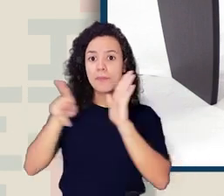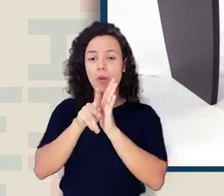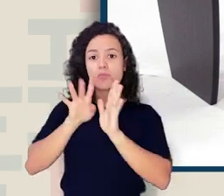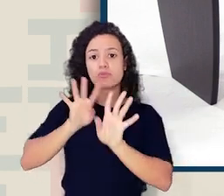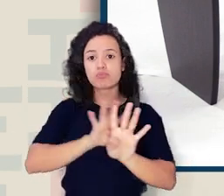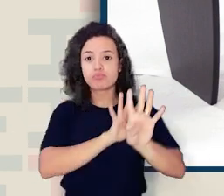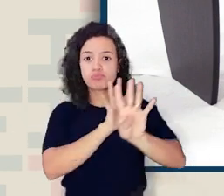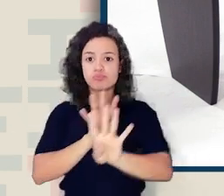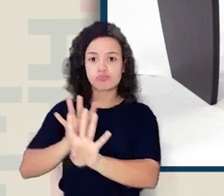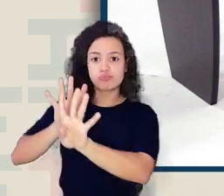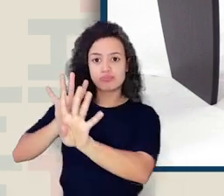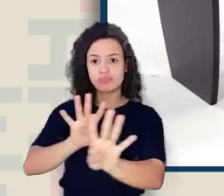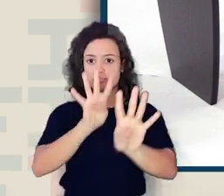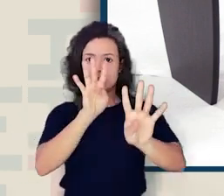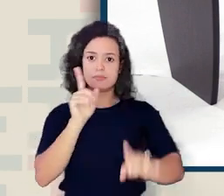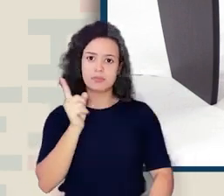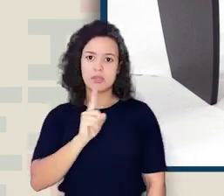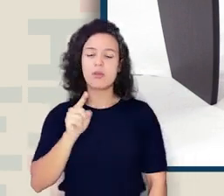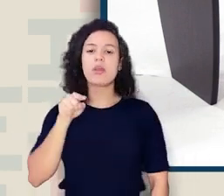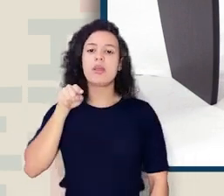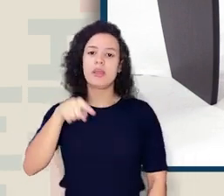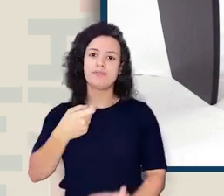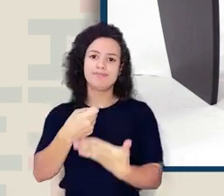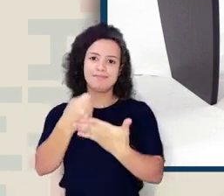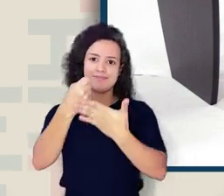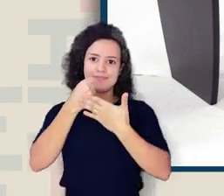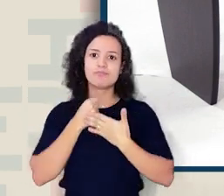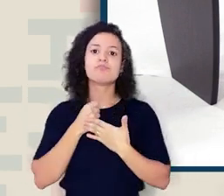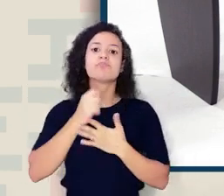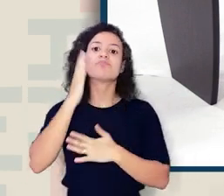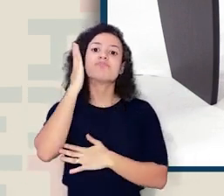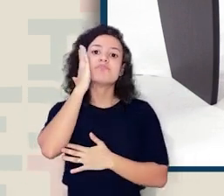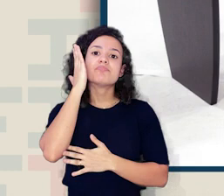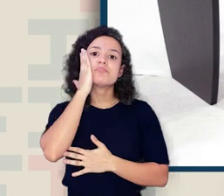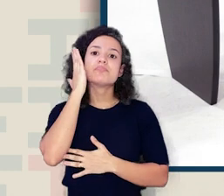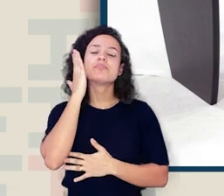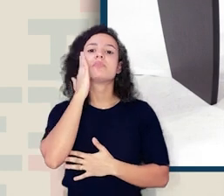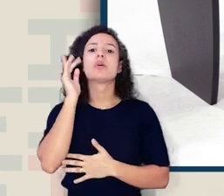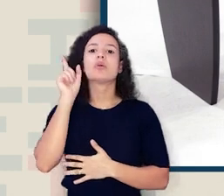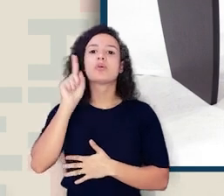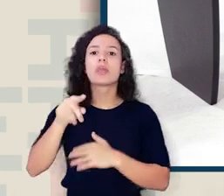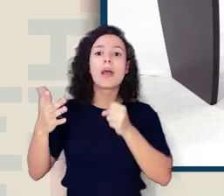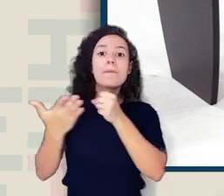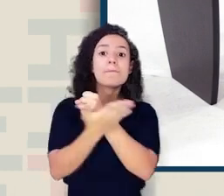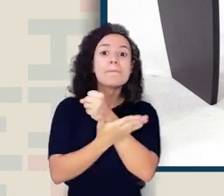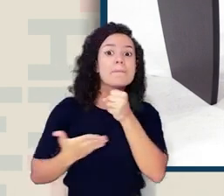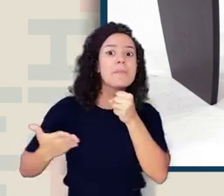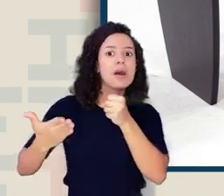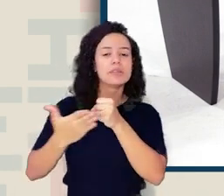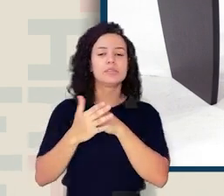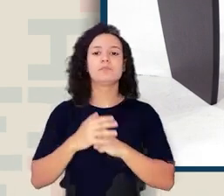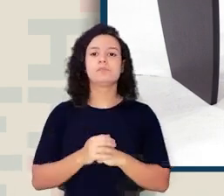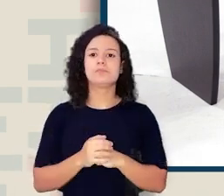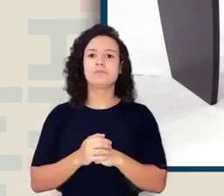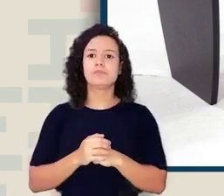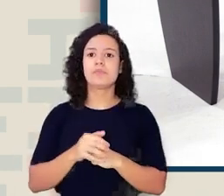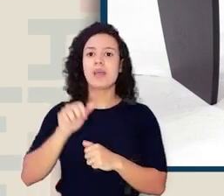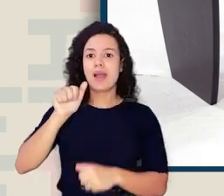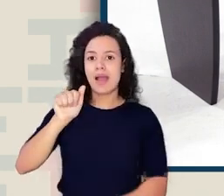própria batucada do cortejo, que se anda, mas ele nos ajuda muito a sinalizar essas células de